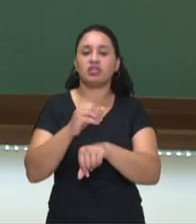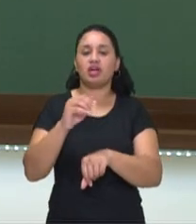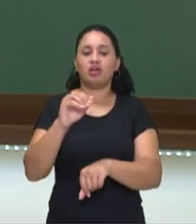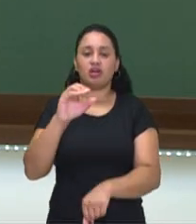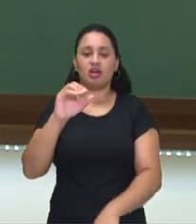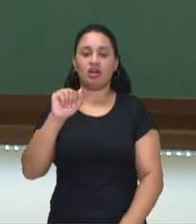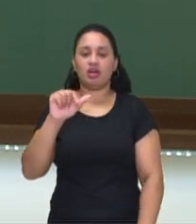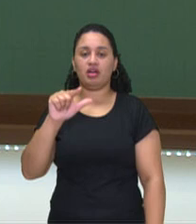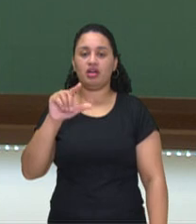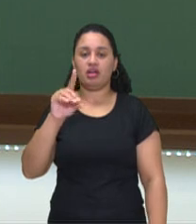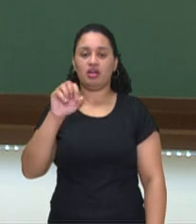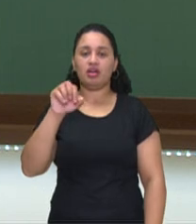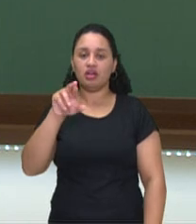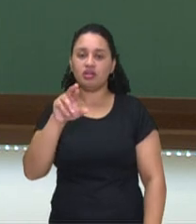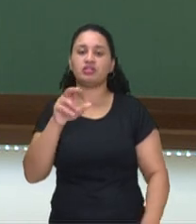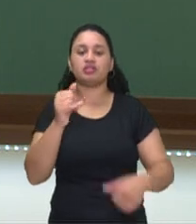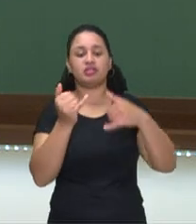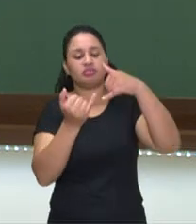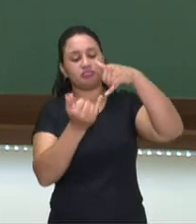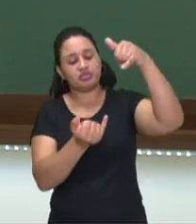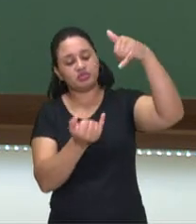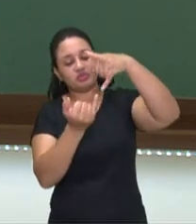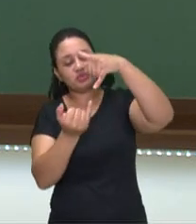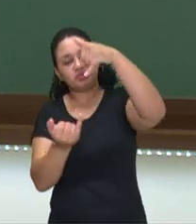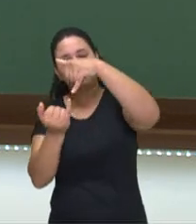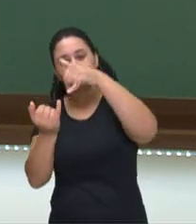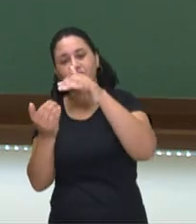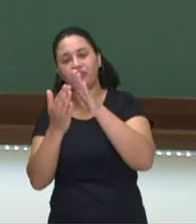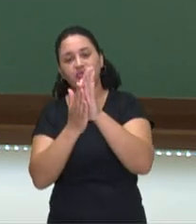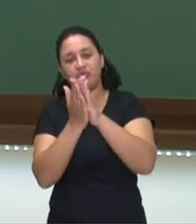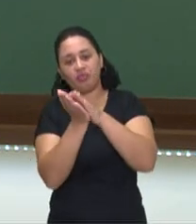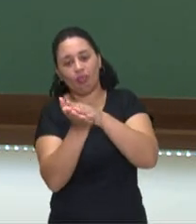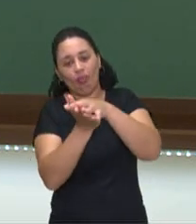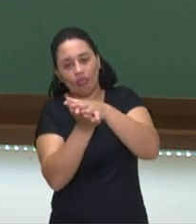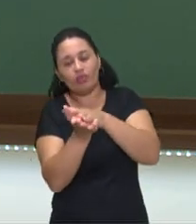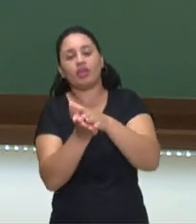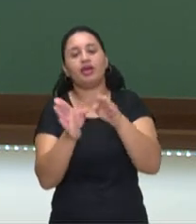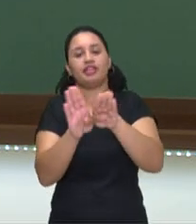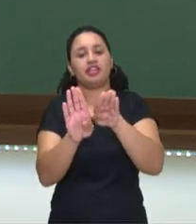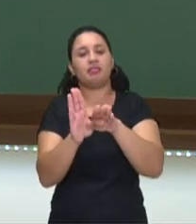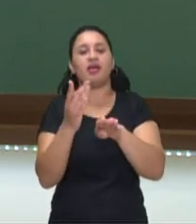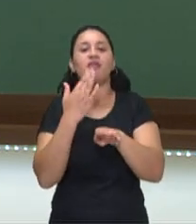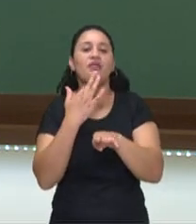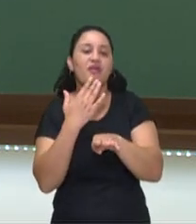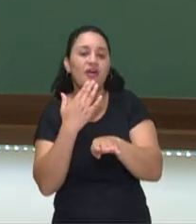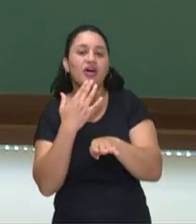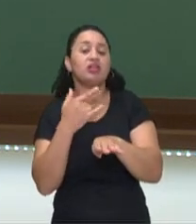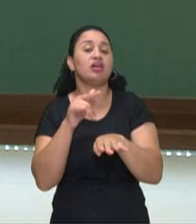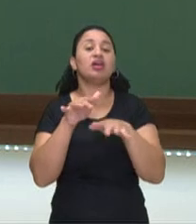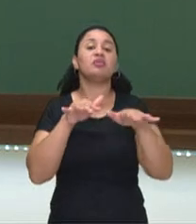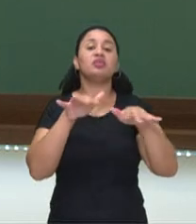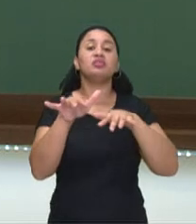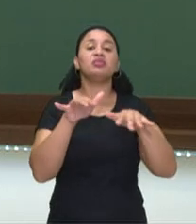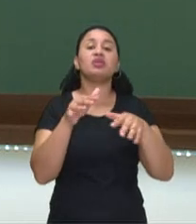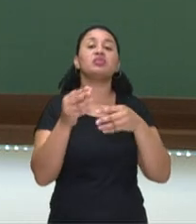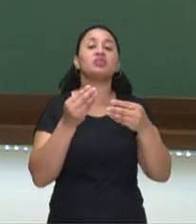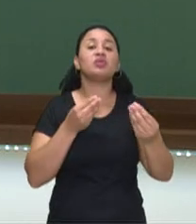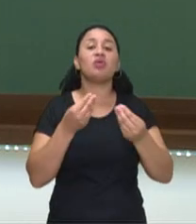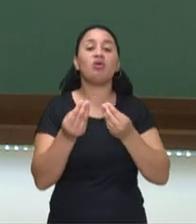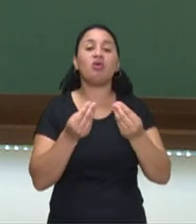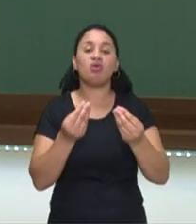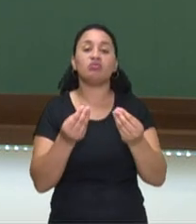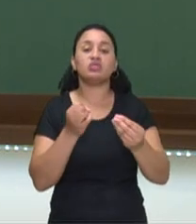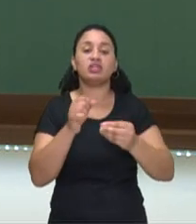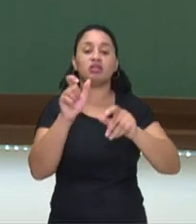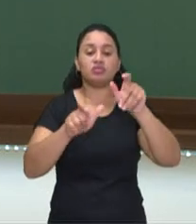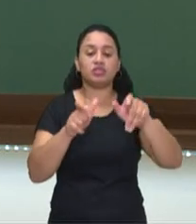né, pendura aquelas chapas, ele coloca cores. E elas são movimentadas, né? Se o